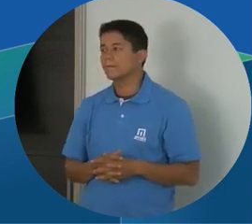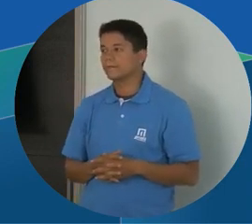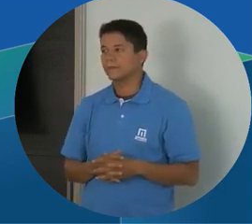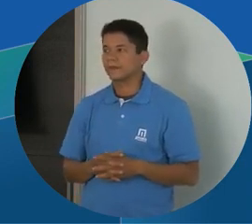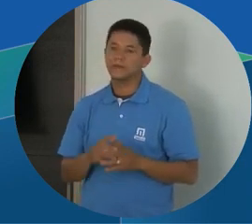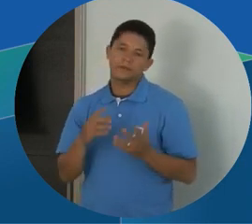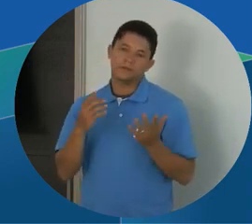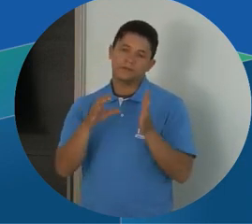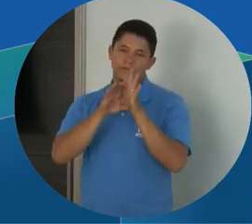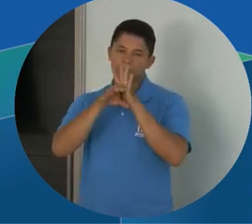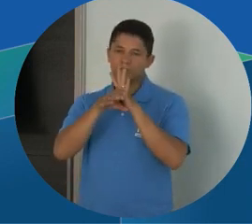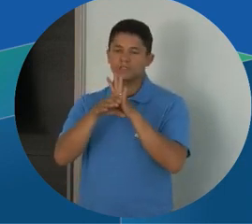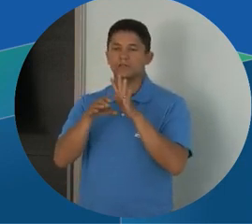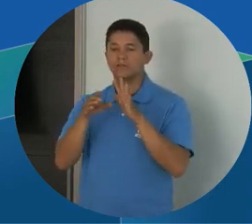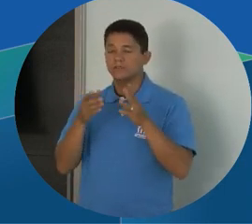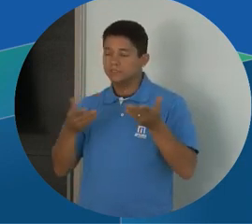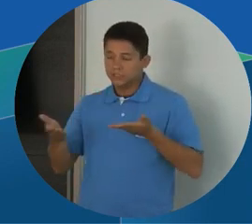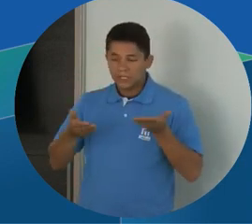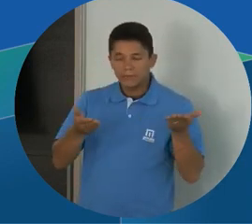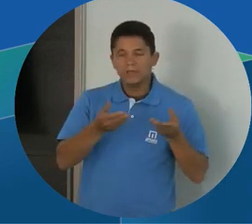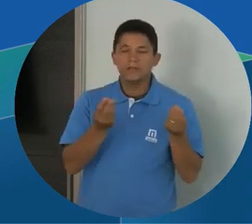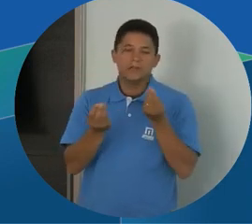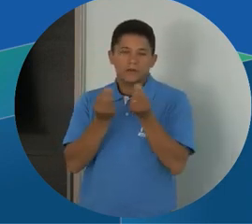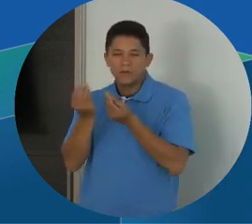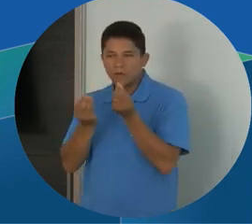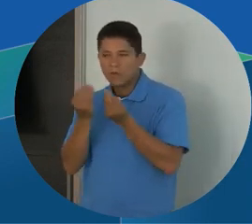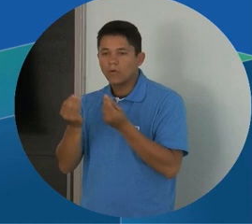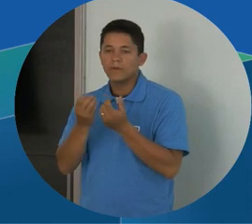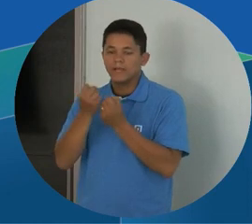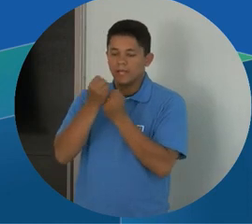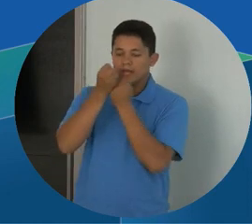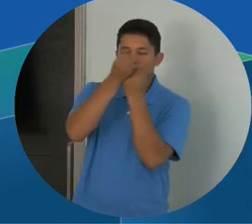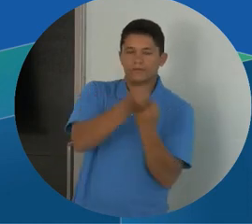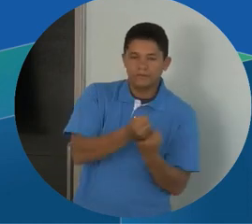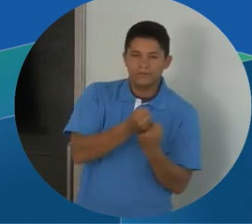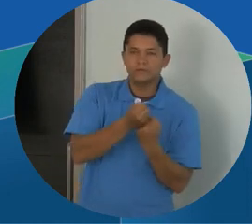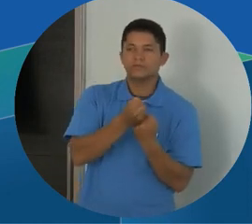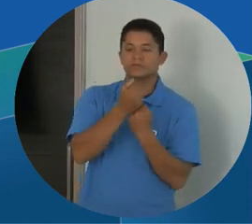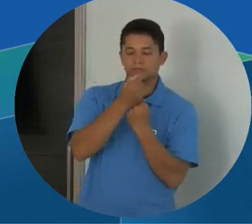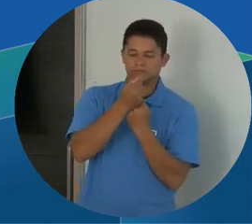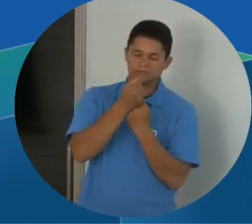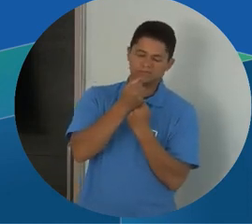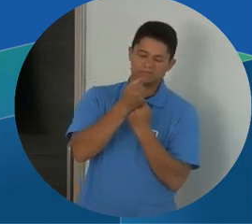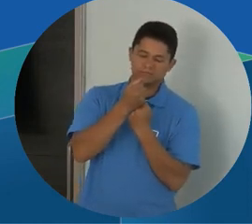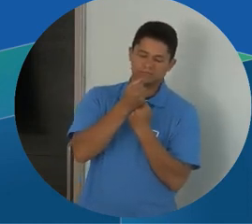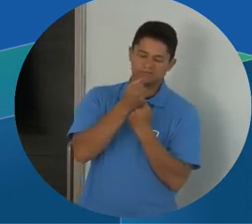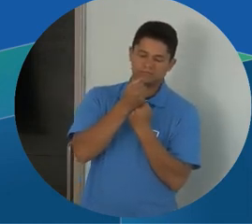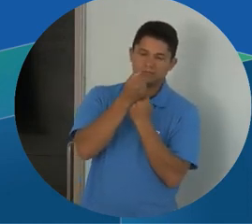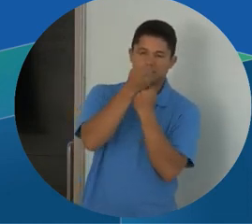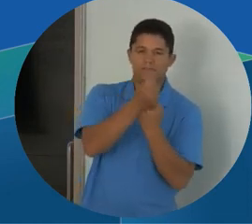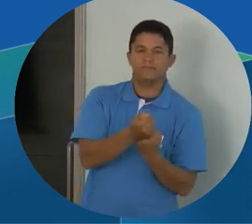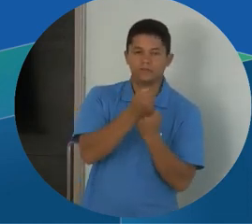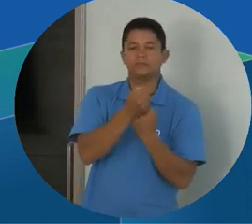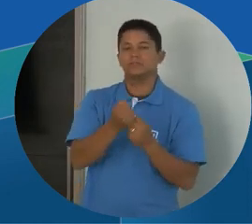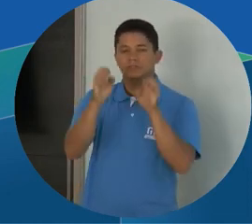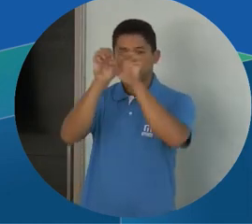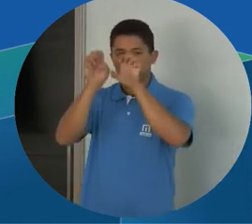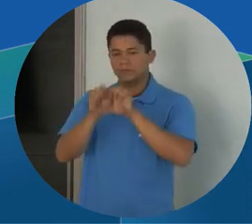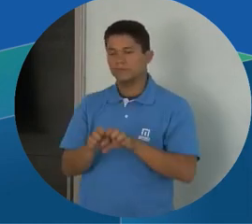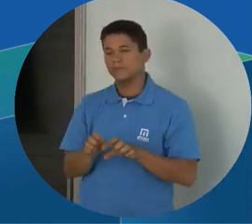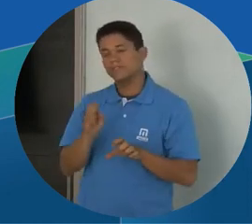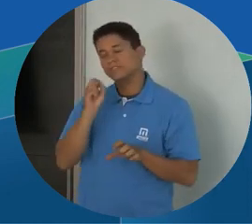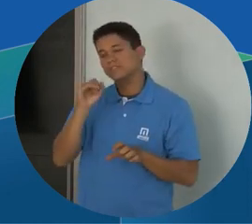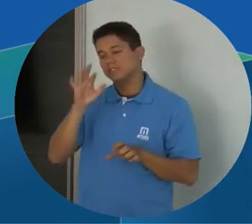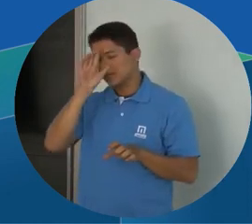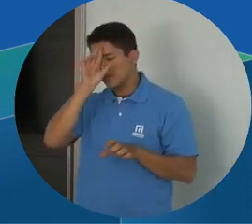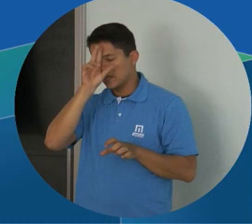outro conceito, uma outra dinâmica do reforço, da recuperação estrutural. Então, assim, quando nasce um erro de projeto,